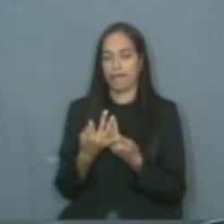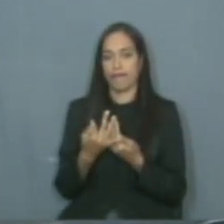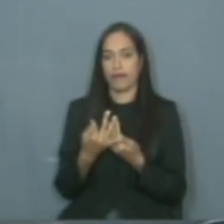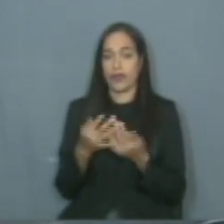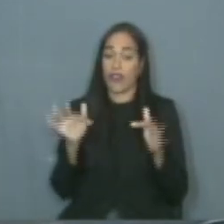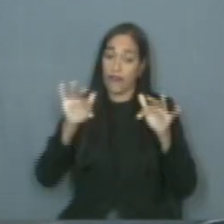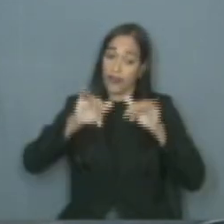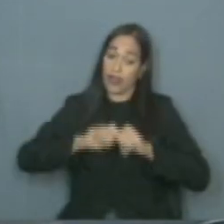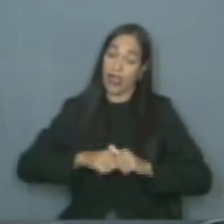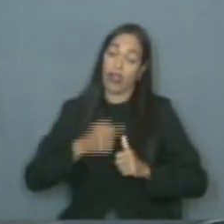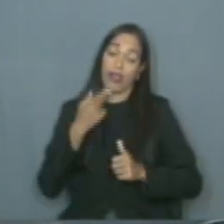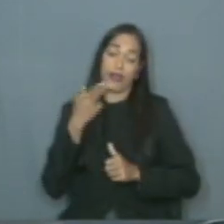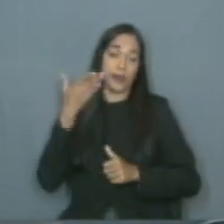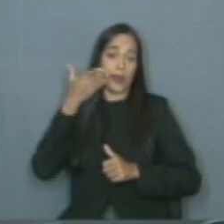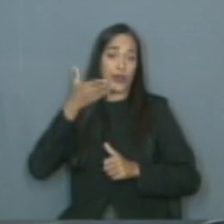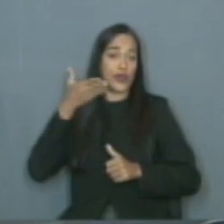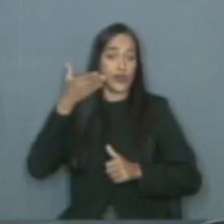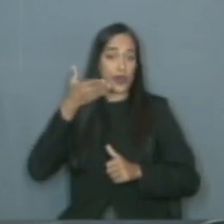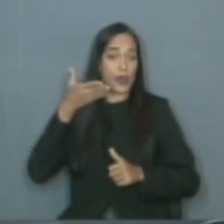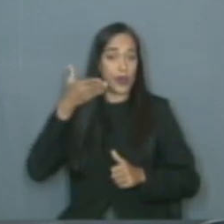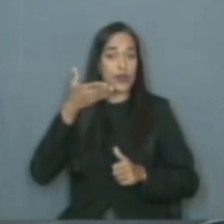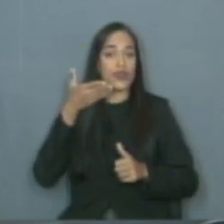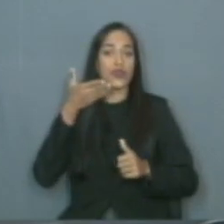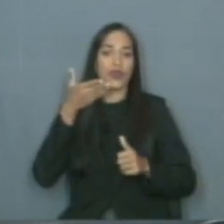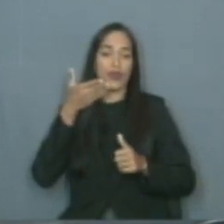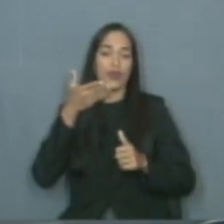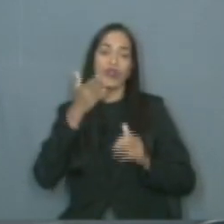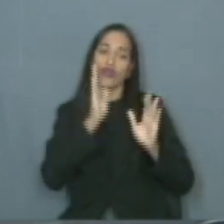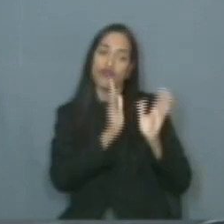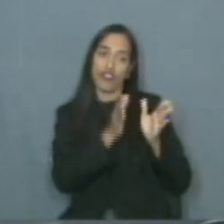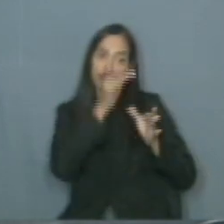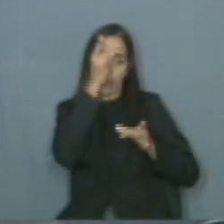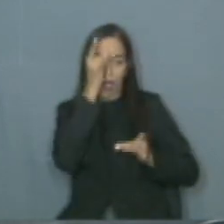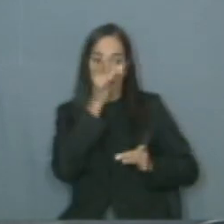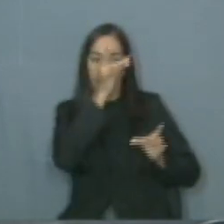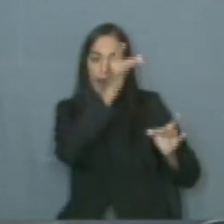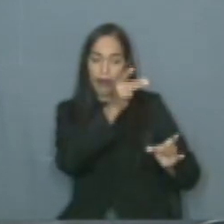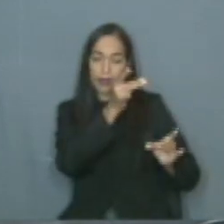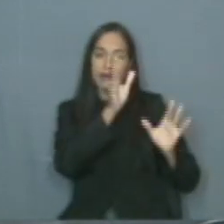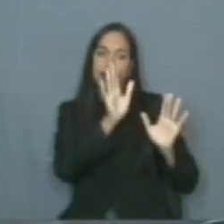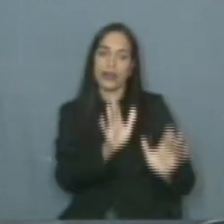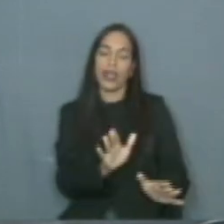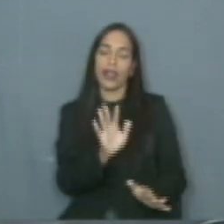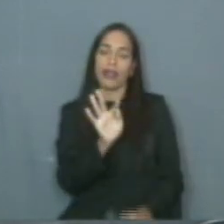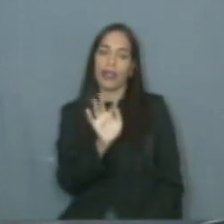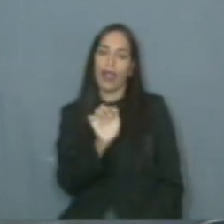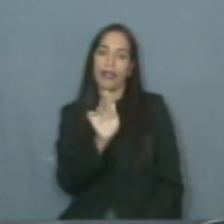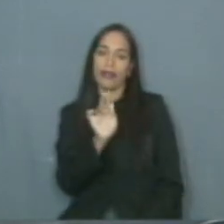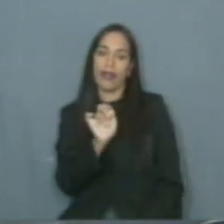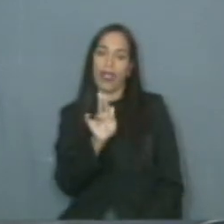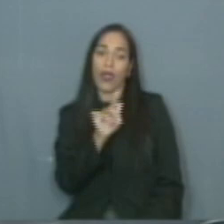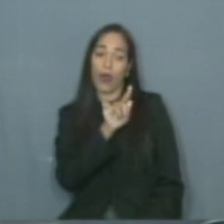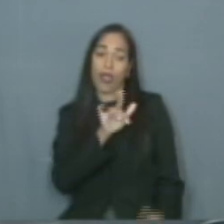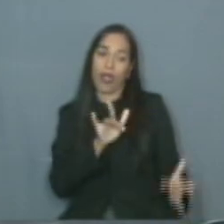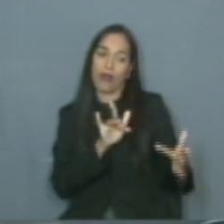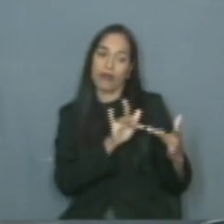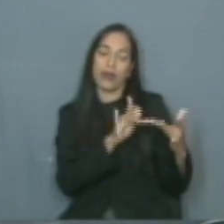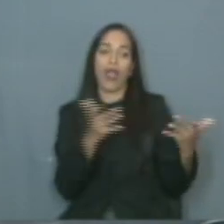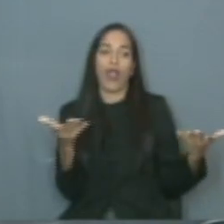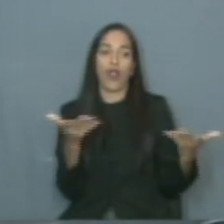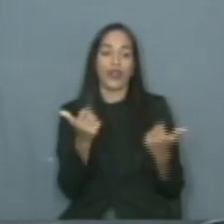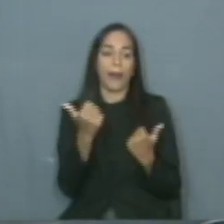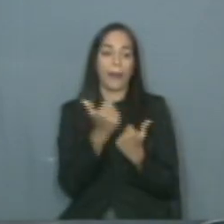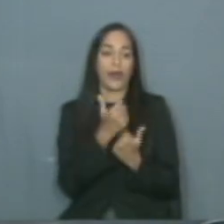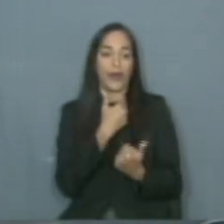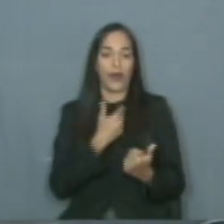Tadeu, lembrando, e aí nós estamos requerendo isso, vereador Romerinho, vereador Tadeu, que agora está na base do governo, tem mais proximidade, Vossa Excelência